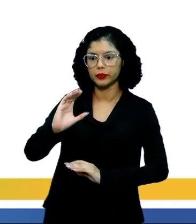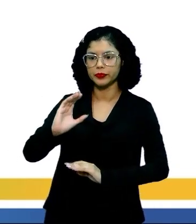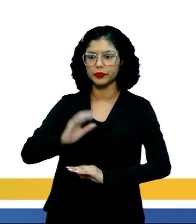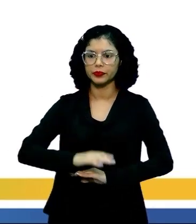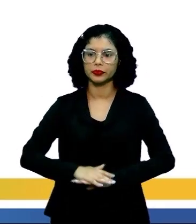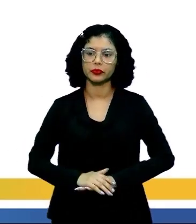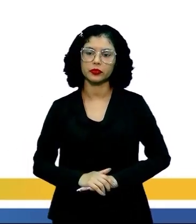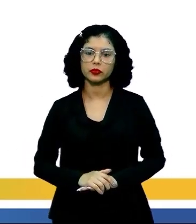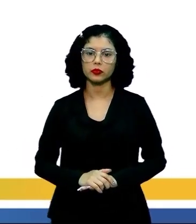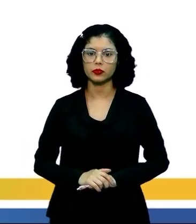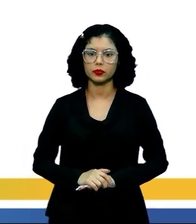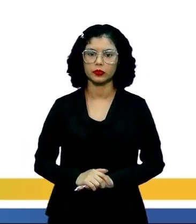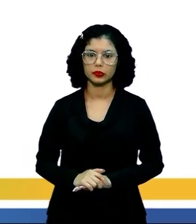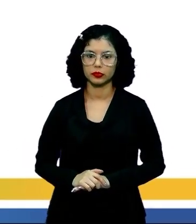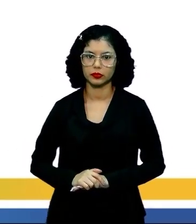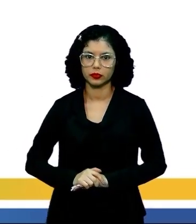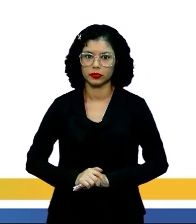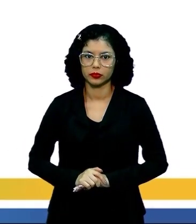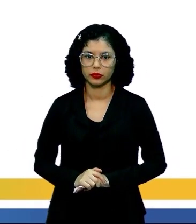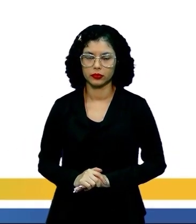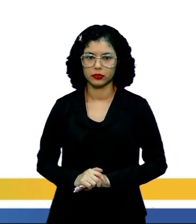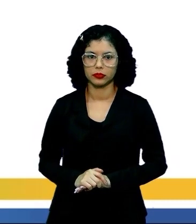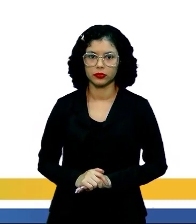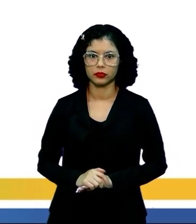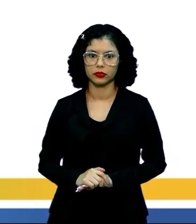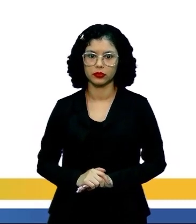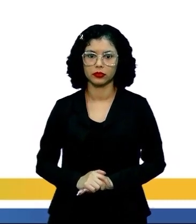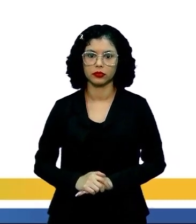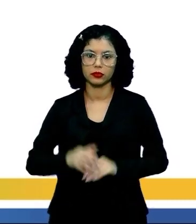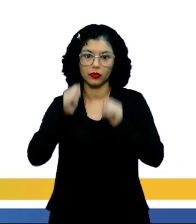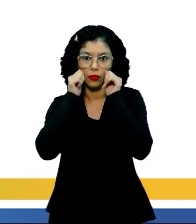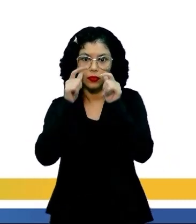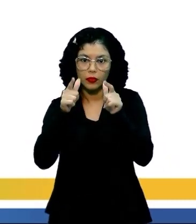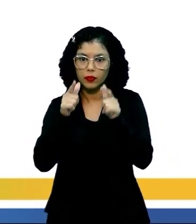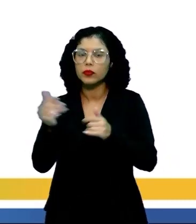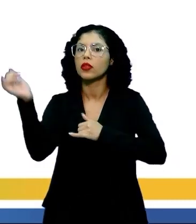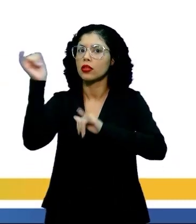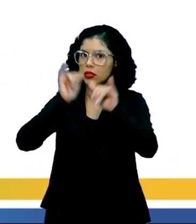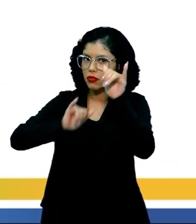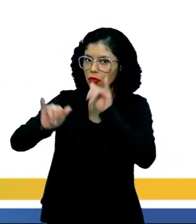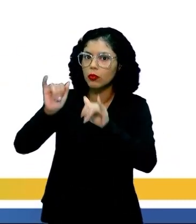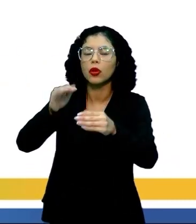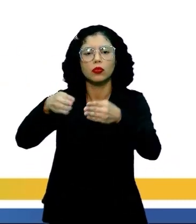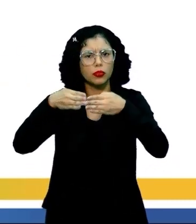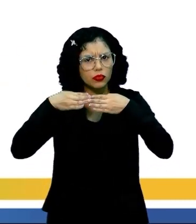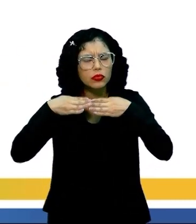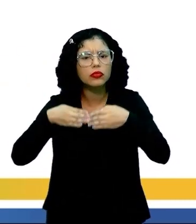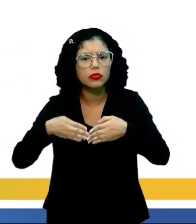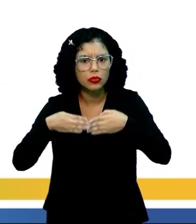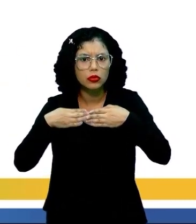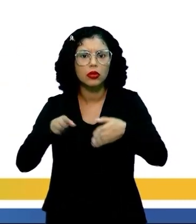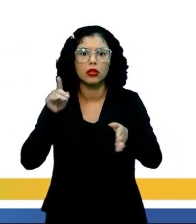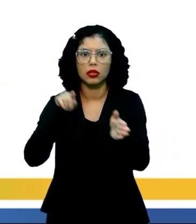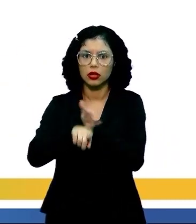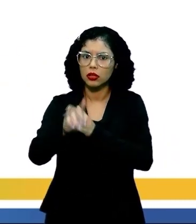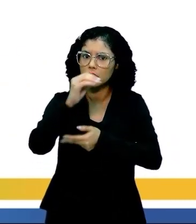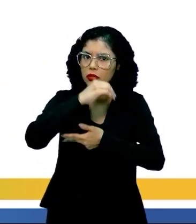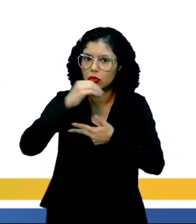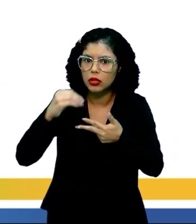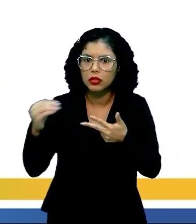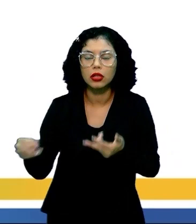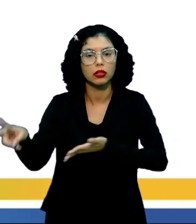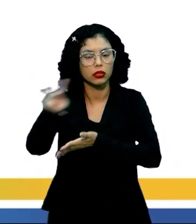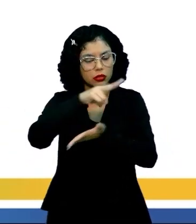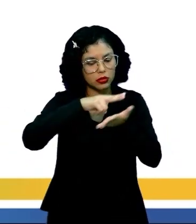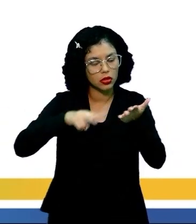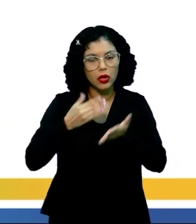a letra C. Presta bem atenção nas informações e, por favor, questões do Enem, leia